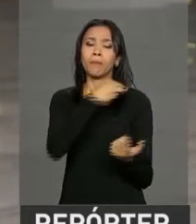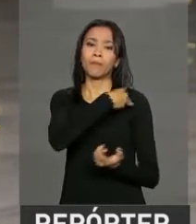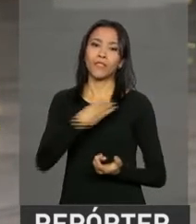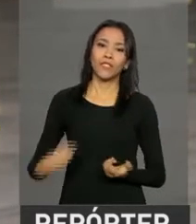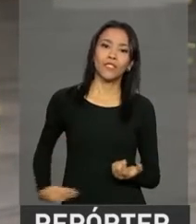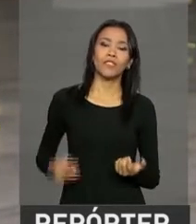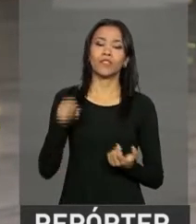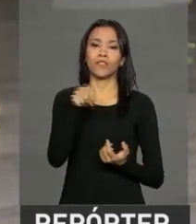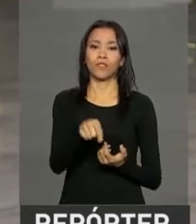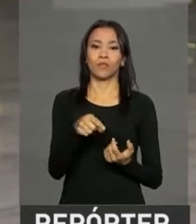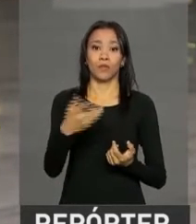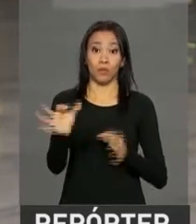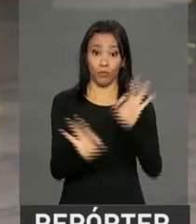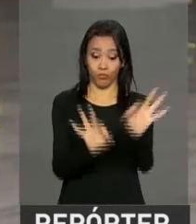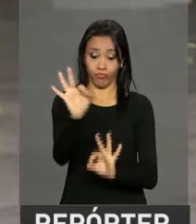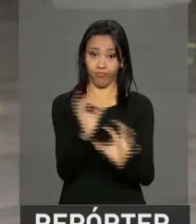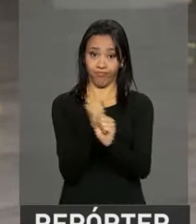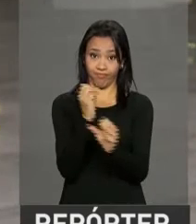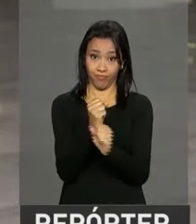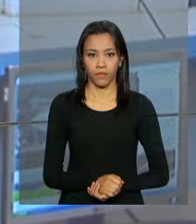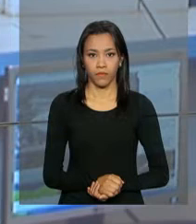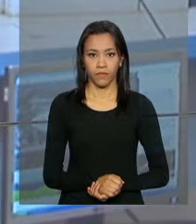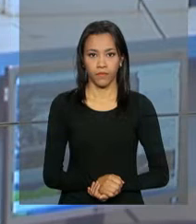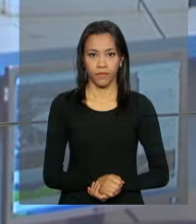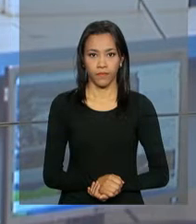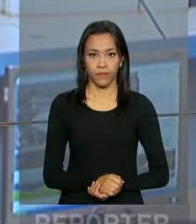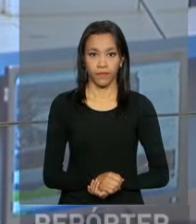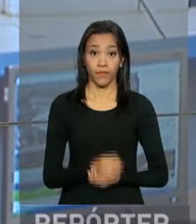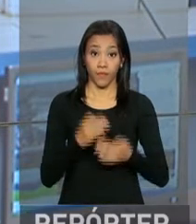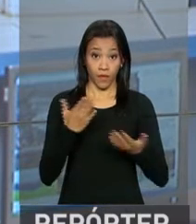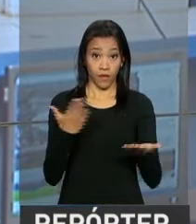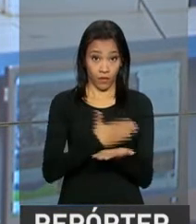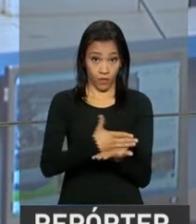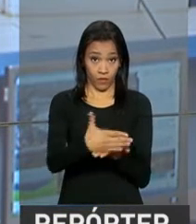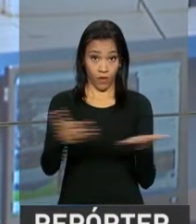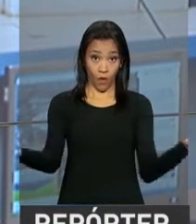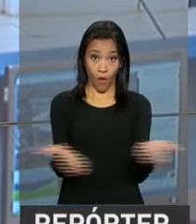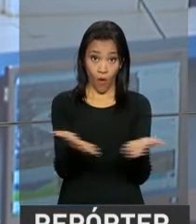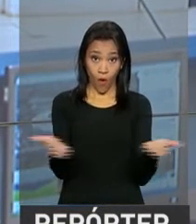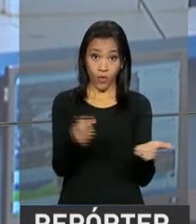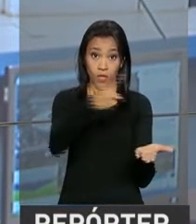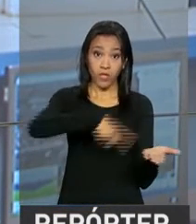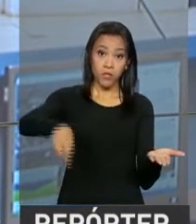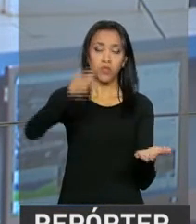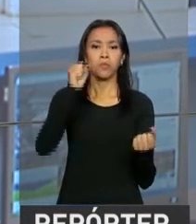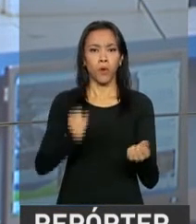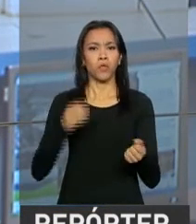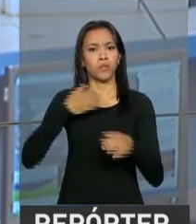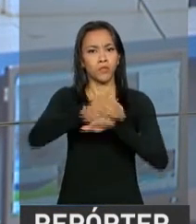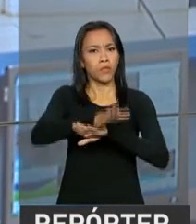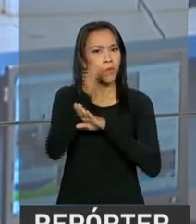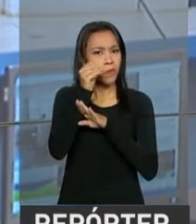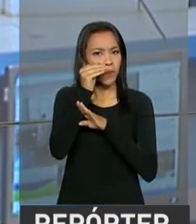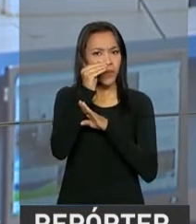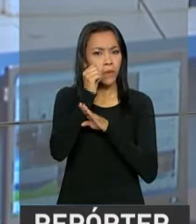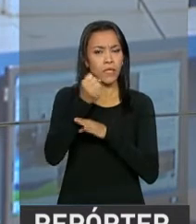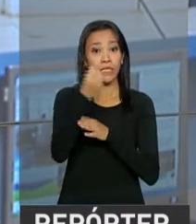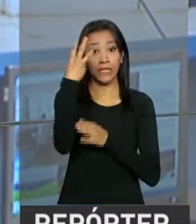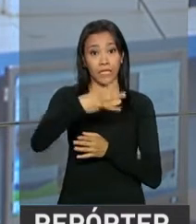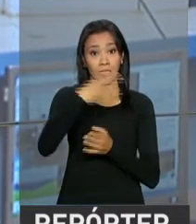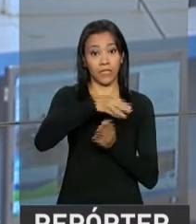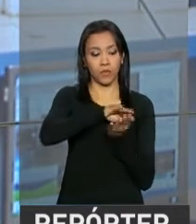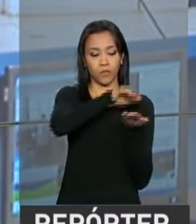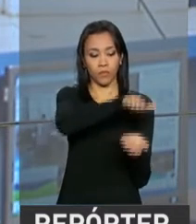interino do planejamento diogo oliveira renata a partir de hoje os contribuintes já podem consultar o terceiro lote de restituição